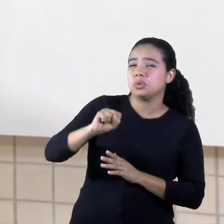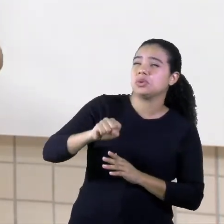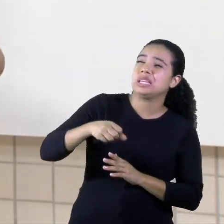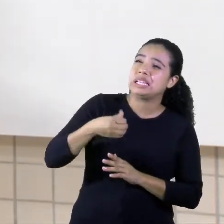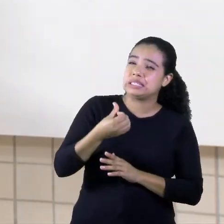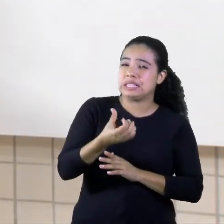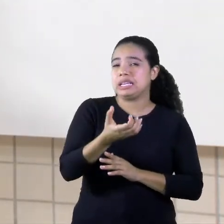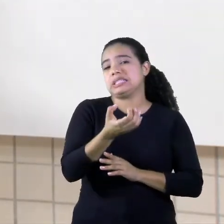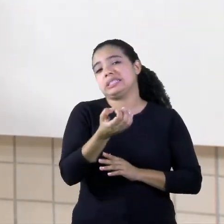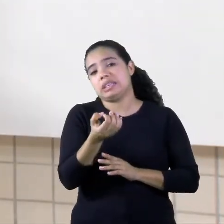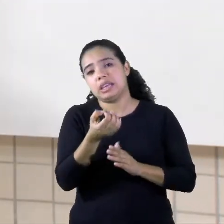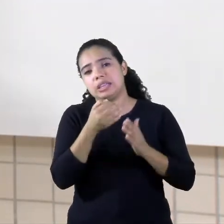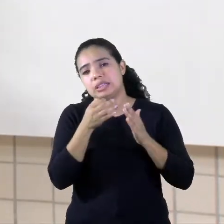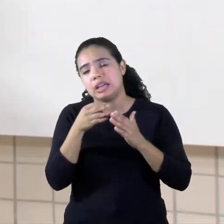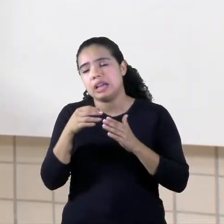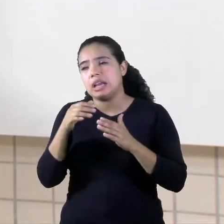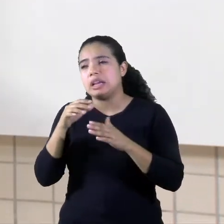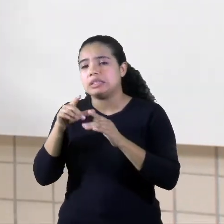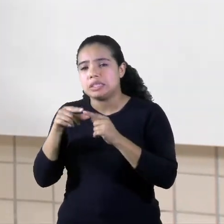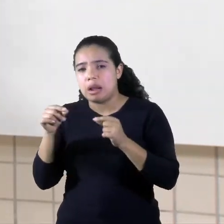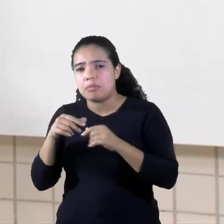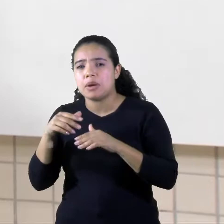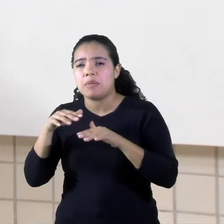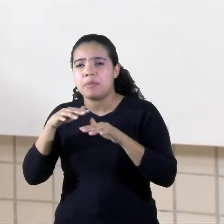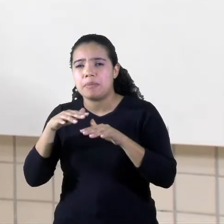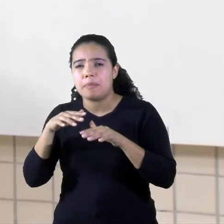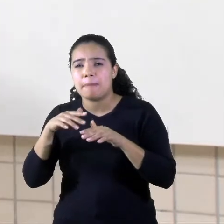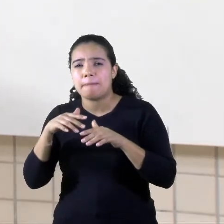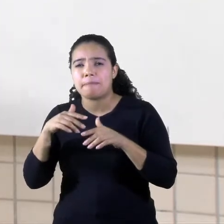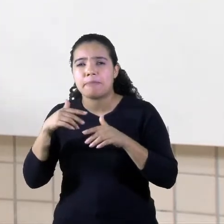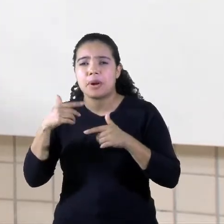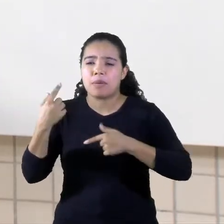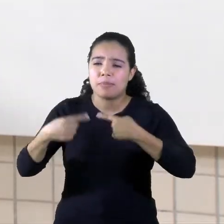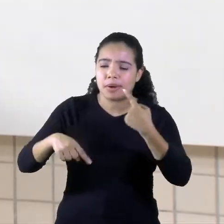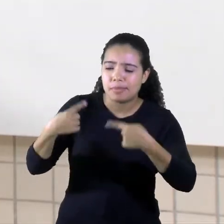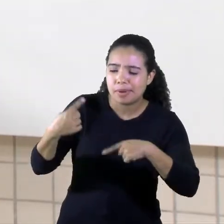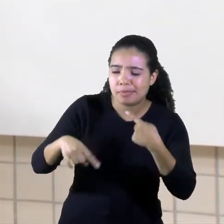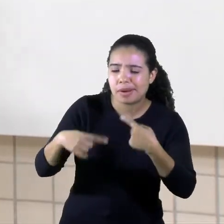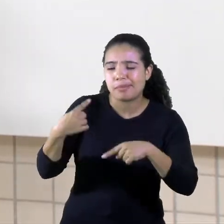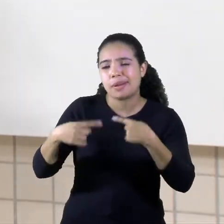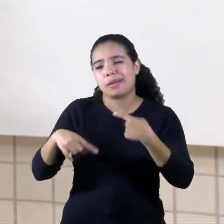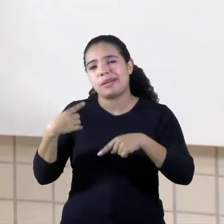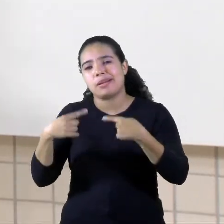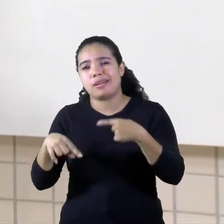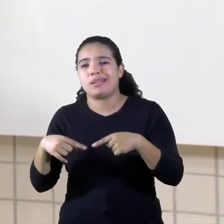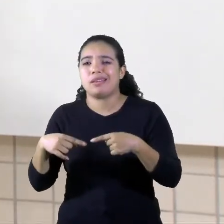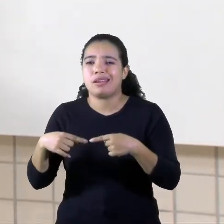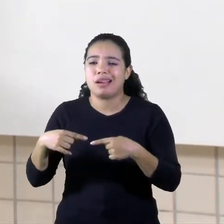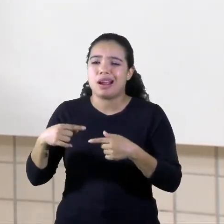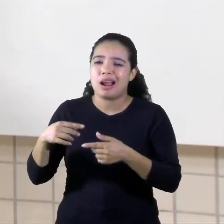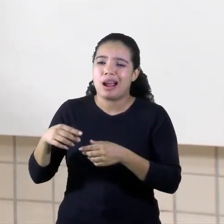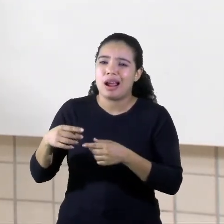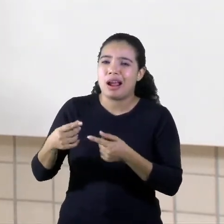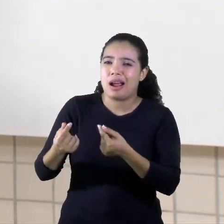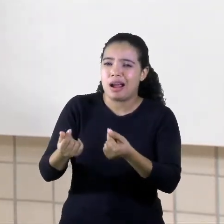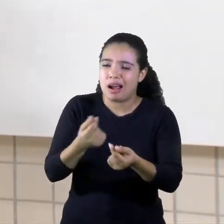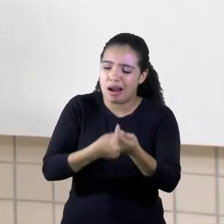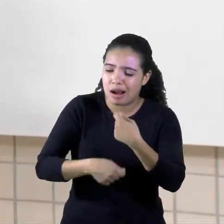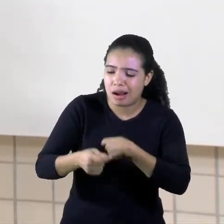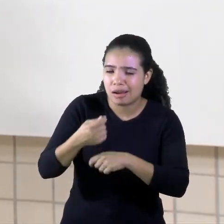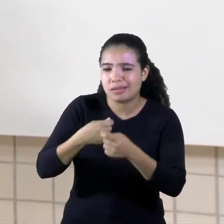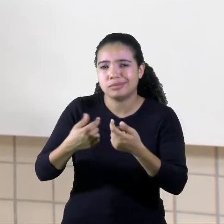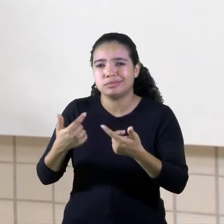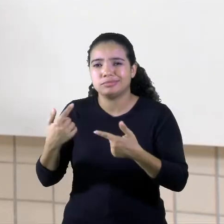1860, o Japão já vinha realizando ataques, negociações, uma tentativa de conquistar um território